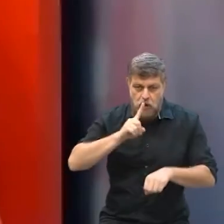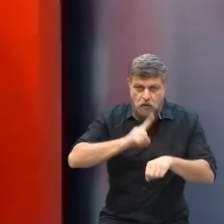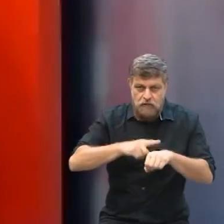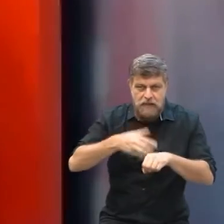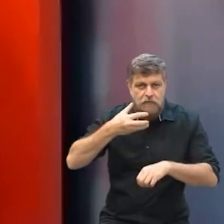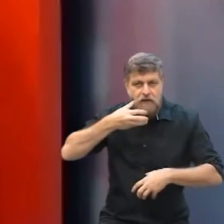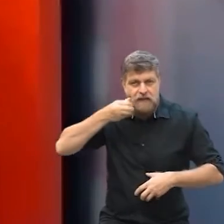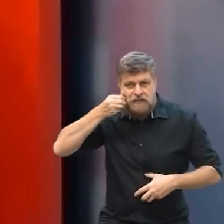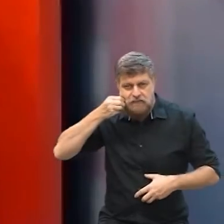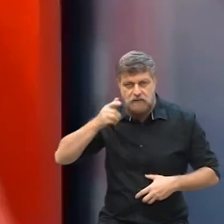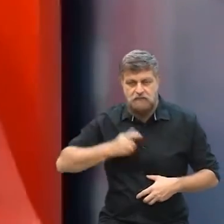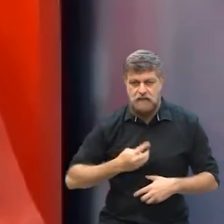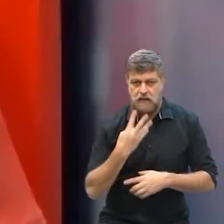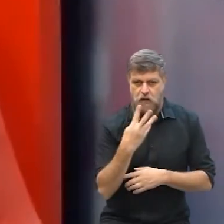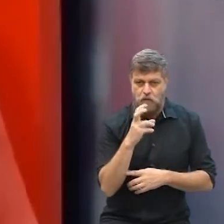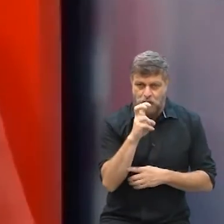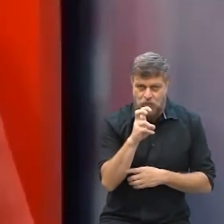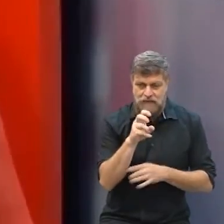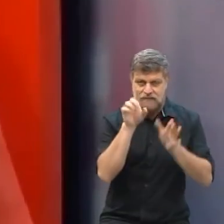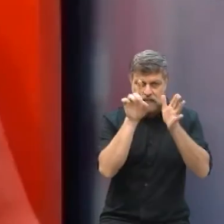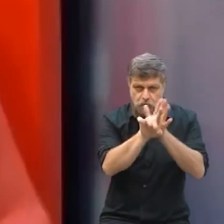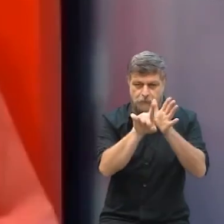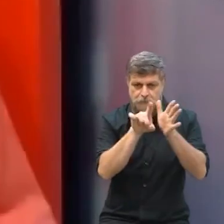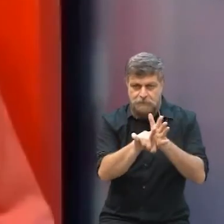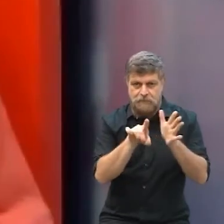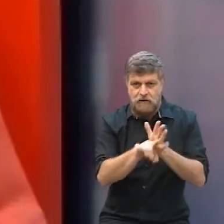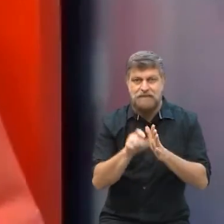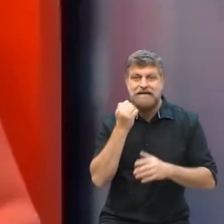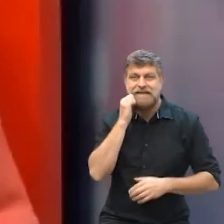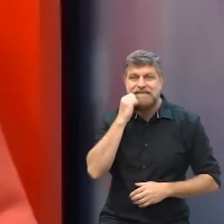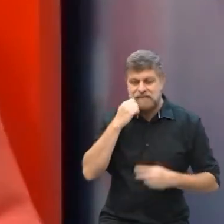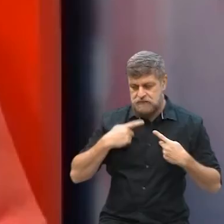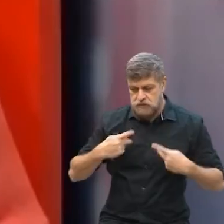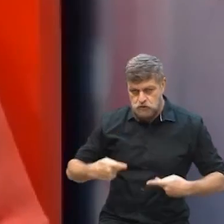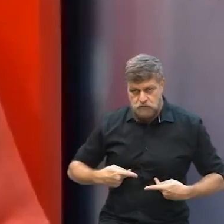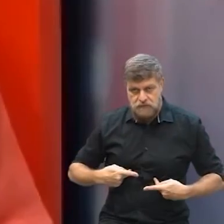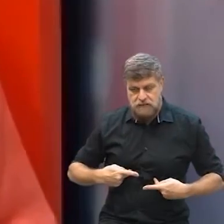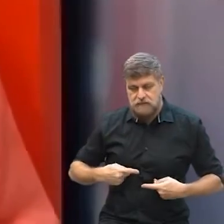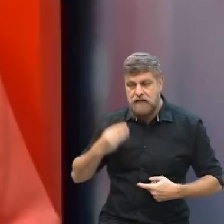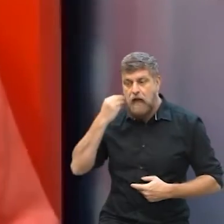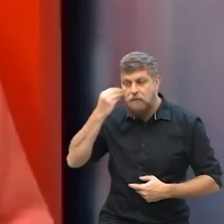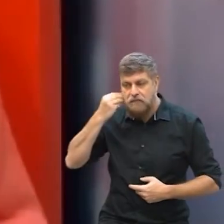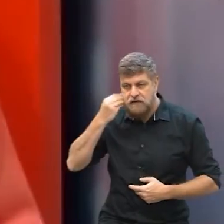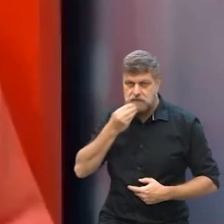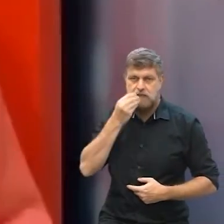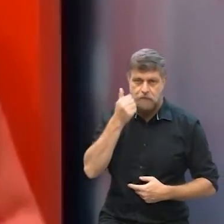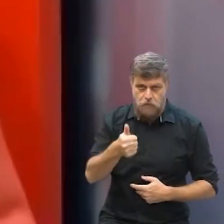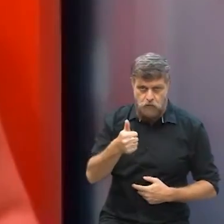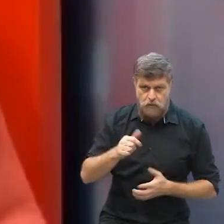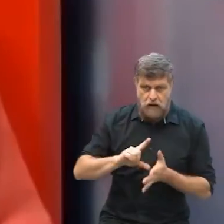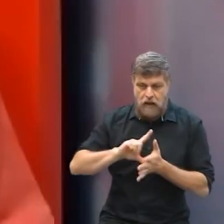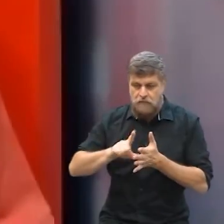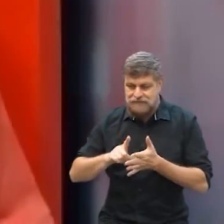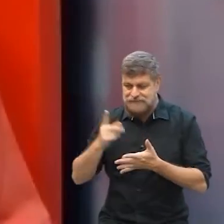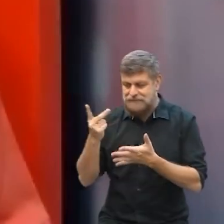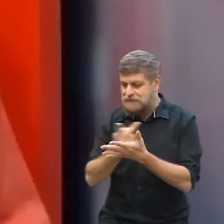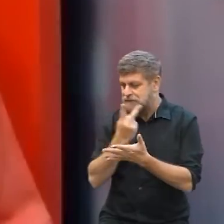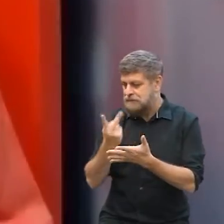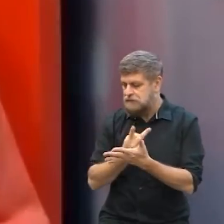para fazer as 45 questões de ciências humanas. Vale muito a pena fazer. E, a partir dos